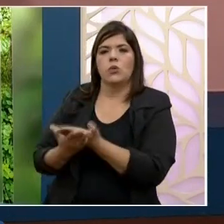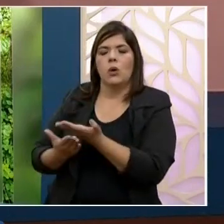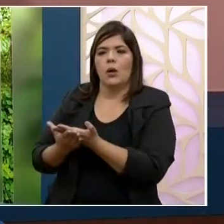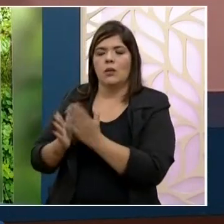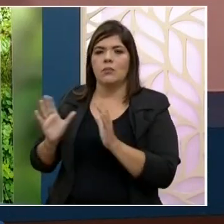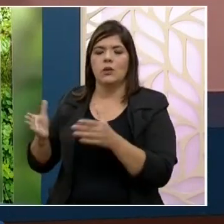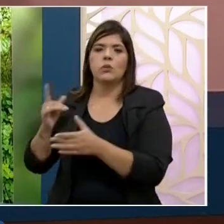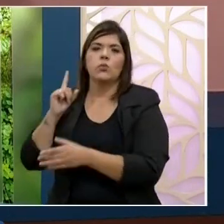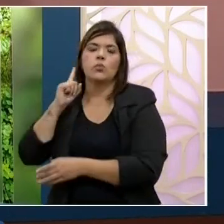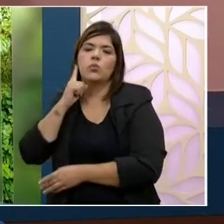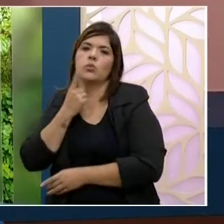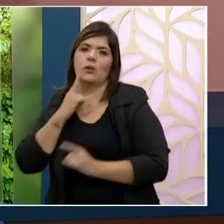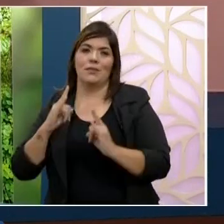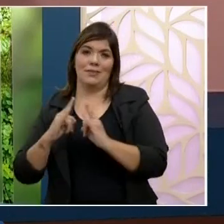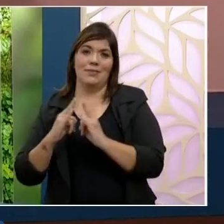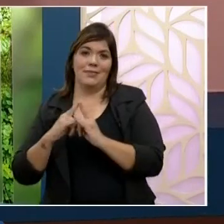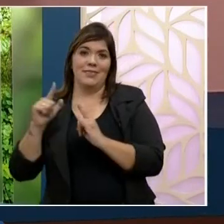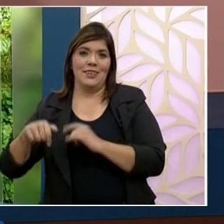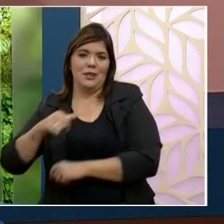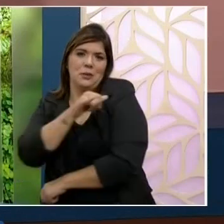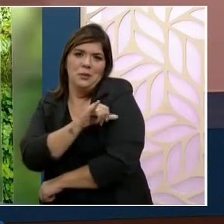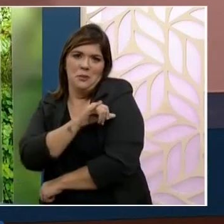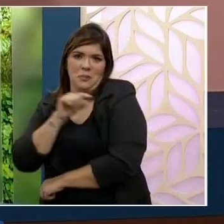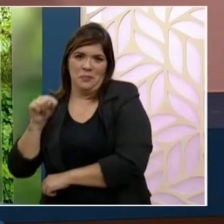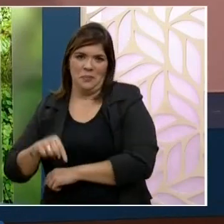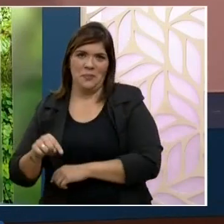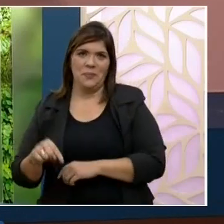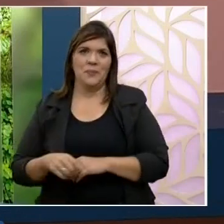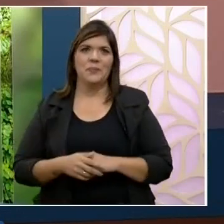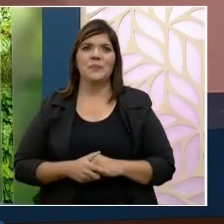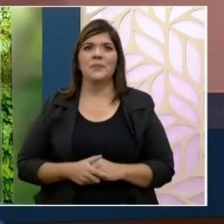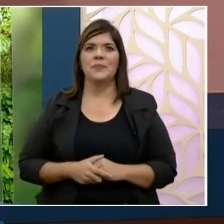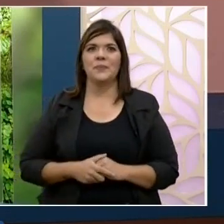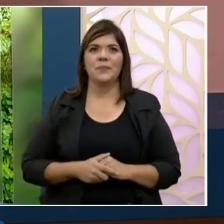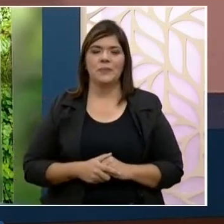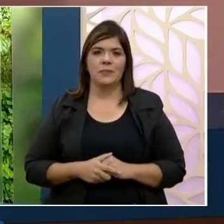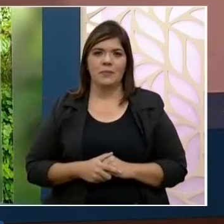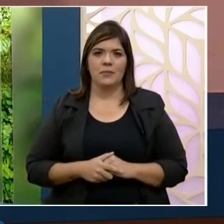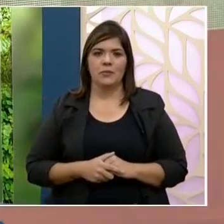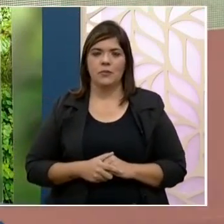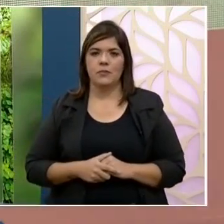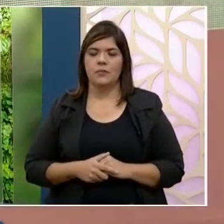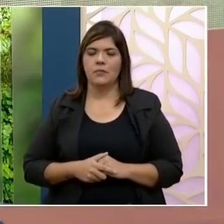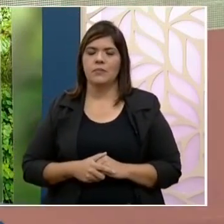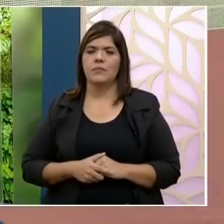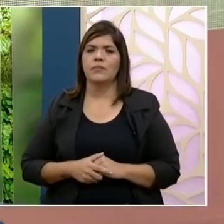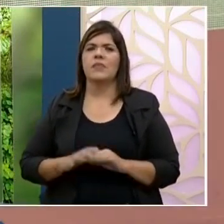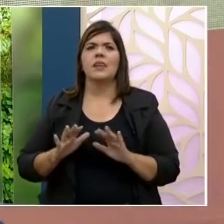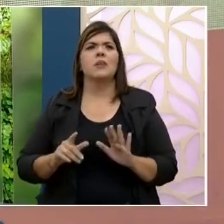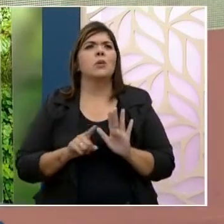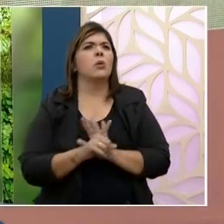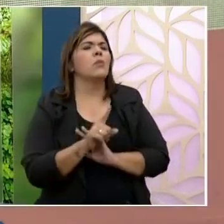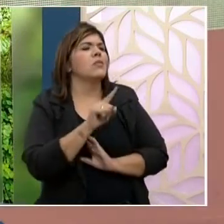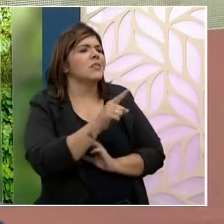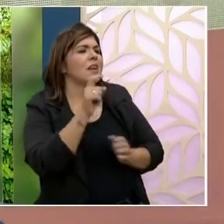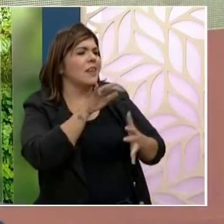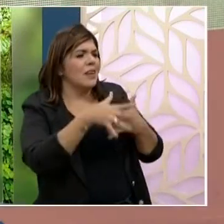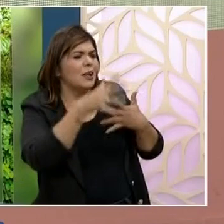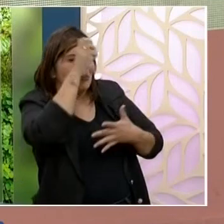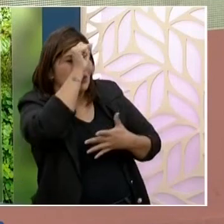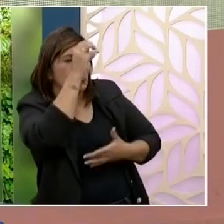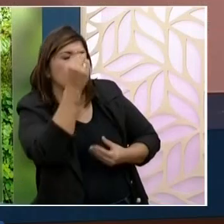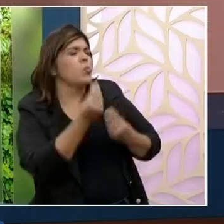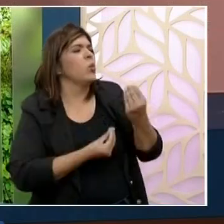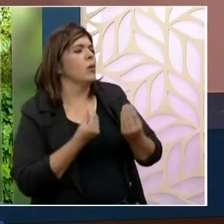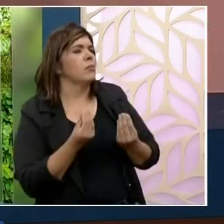que hoje é o INES, Instituto Nacional de Educação de Surdos, que fica no Rio de Janeiro. Que incrível. Como é que você aprendeu Libras?